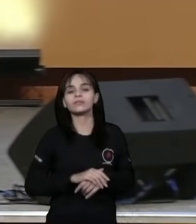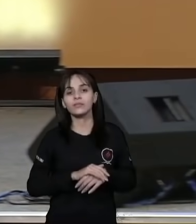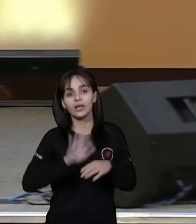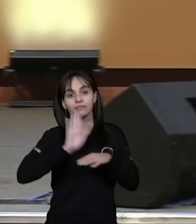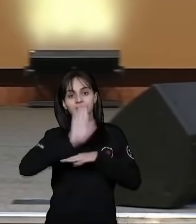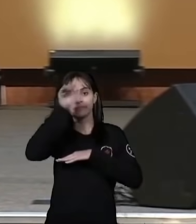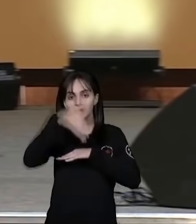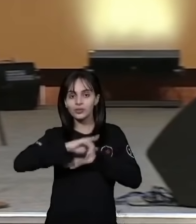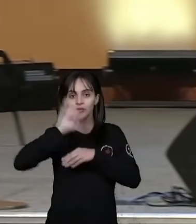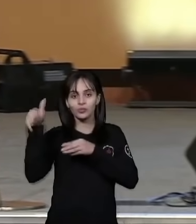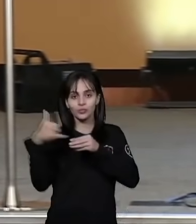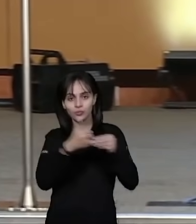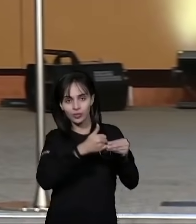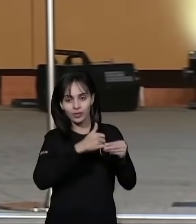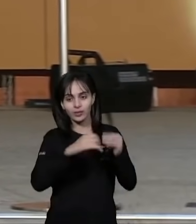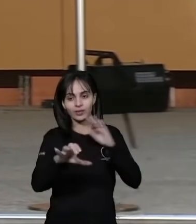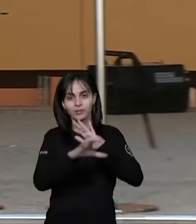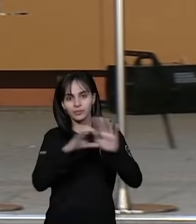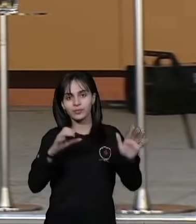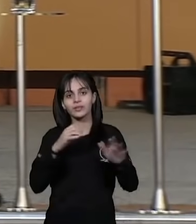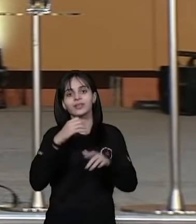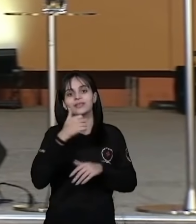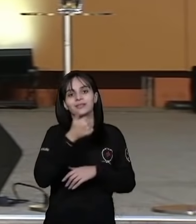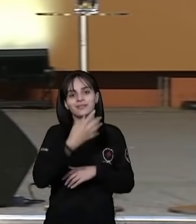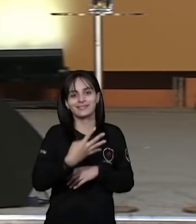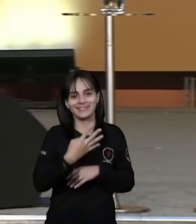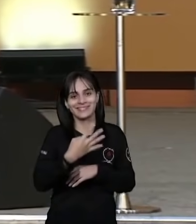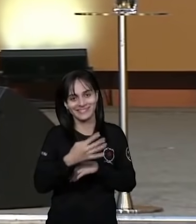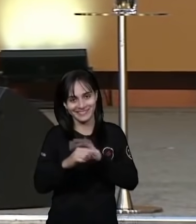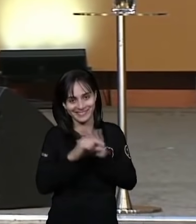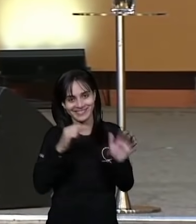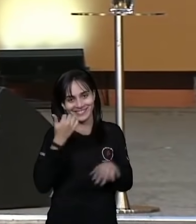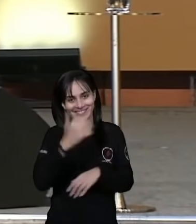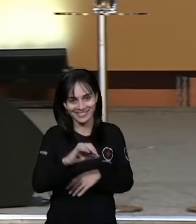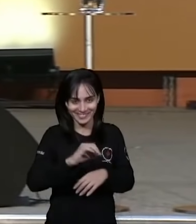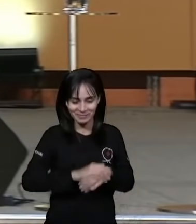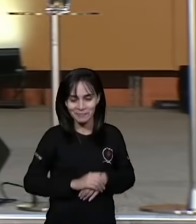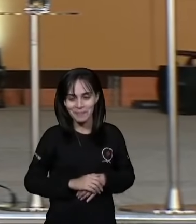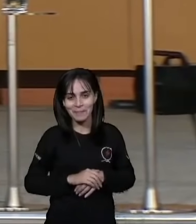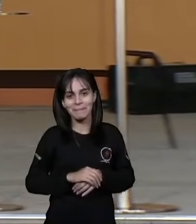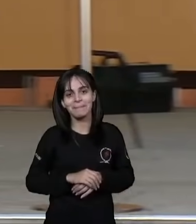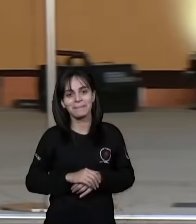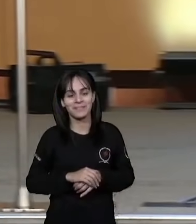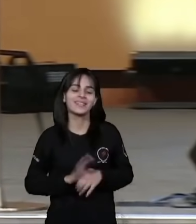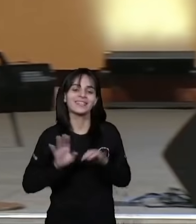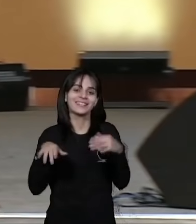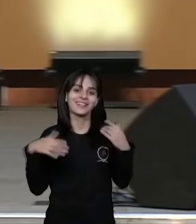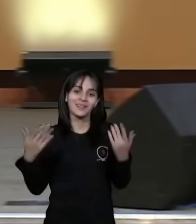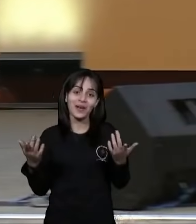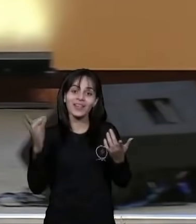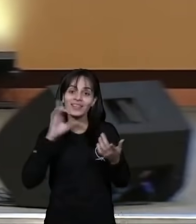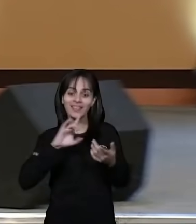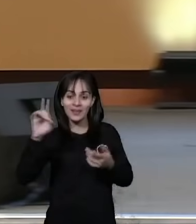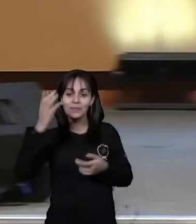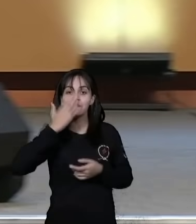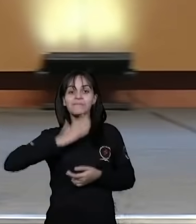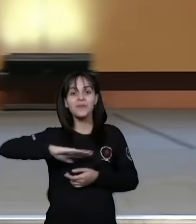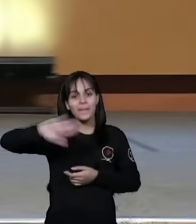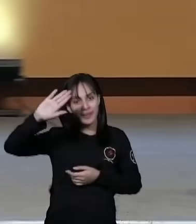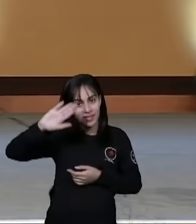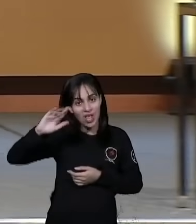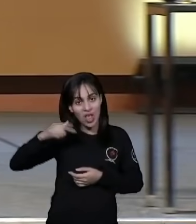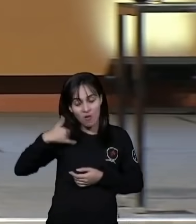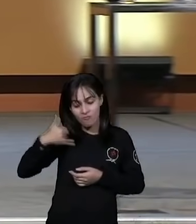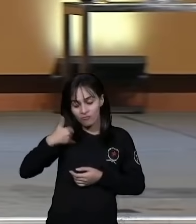pulo lá em Josué Capítulo 14 Versículo dente Caleb vai dizer Olha quando Deus me fez essa promessa